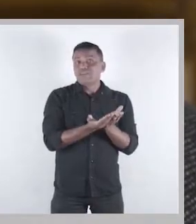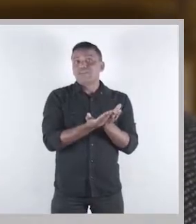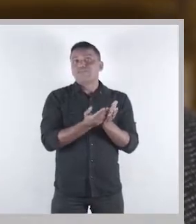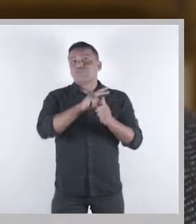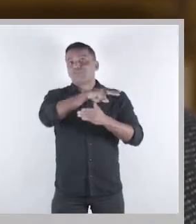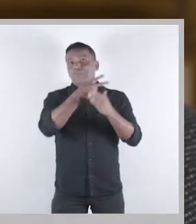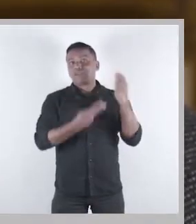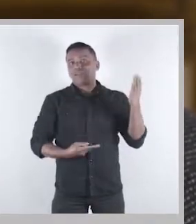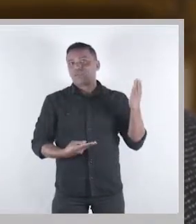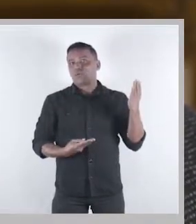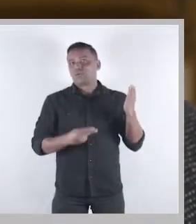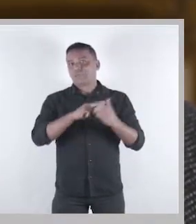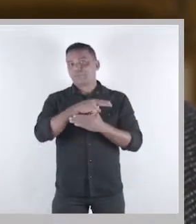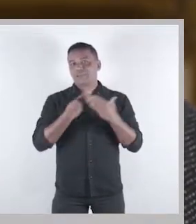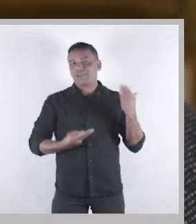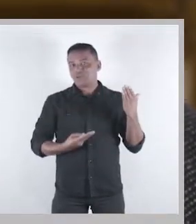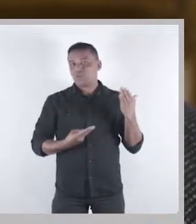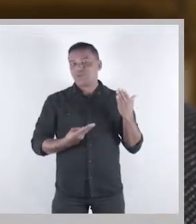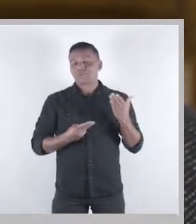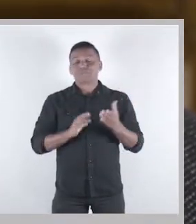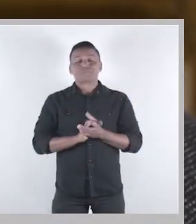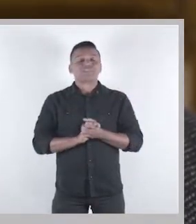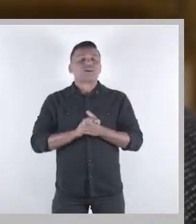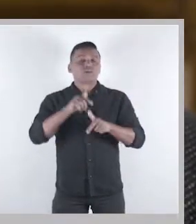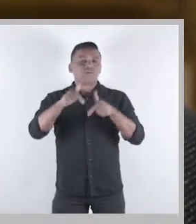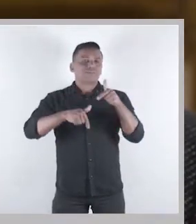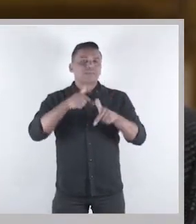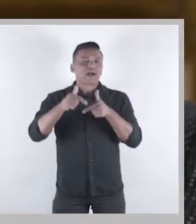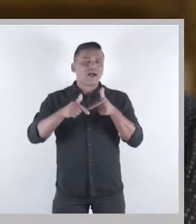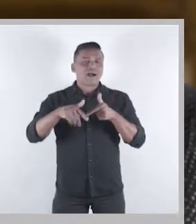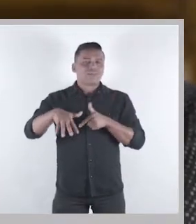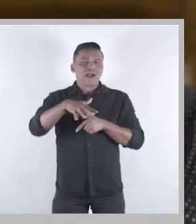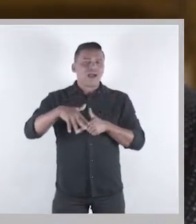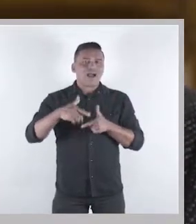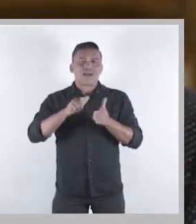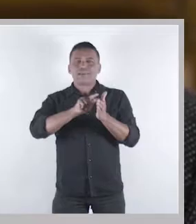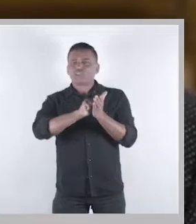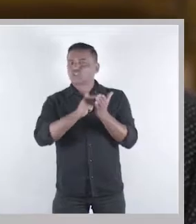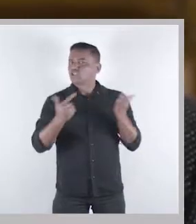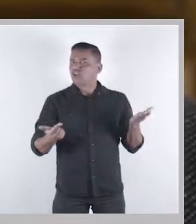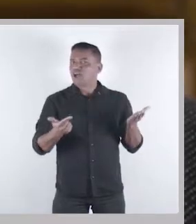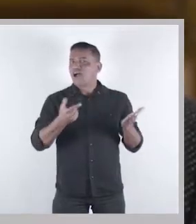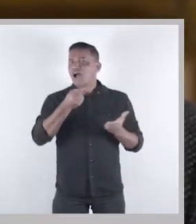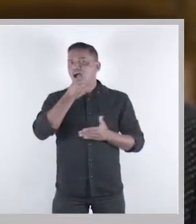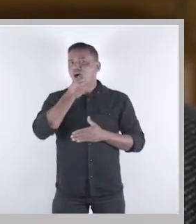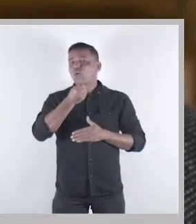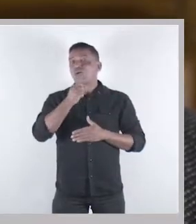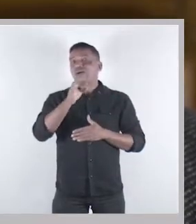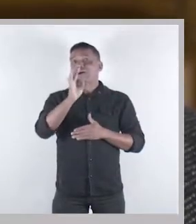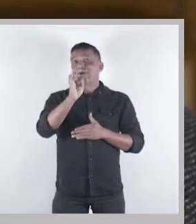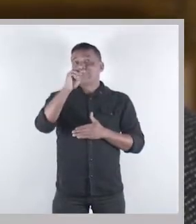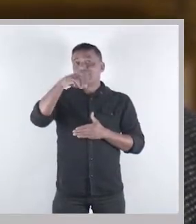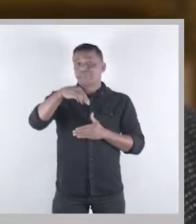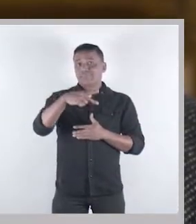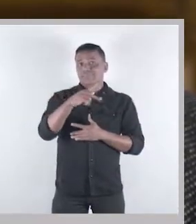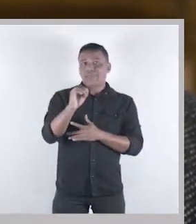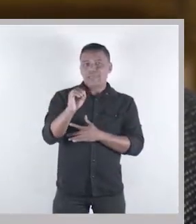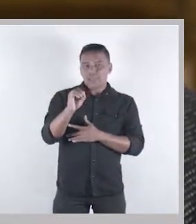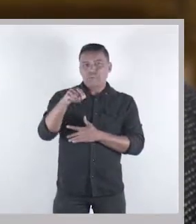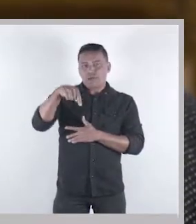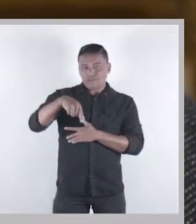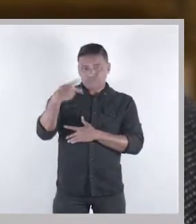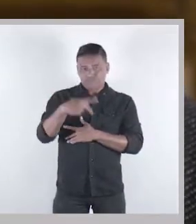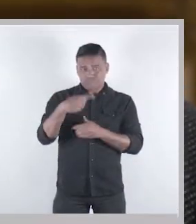como jornalista trabalhei no jornal o tempo em aqui em Belo Horizonte e aí eu já tinha feito algumas entrevistas